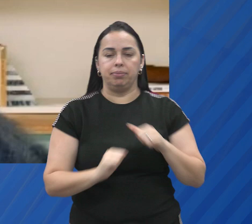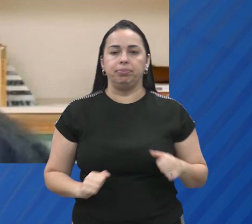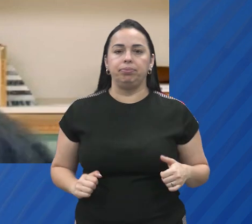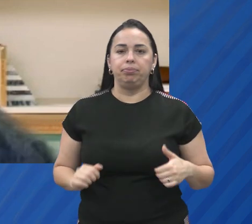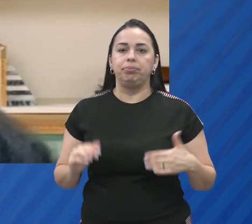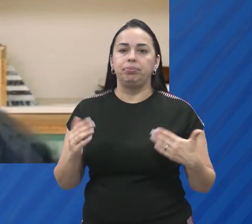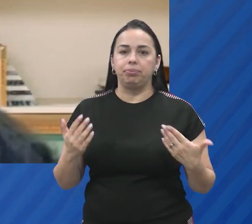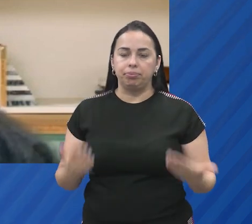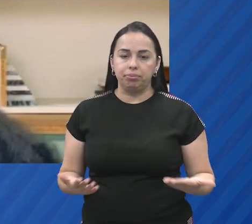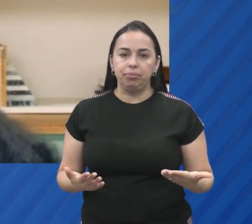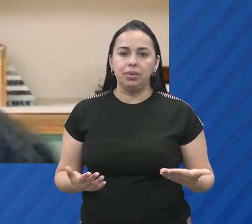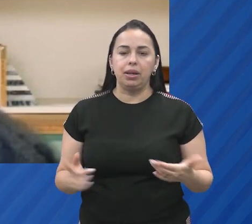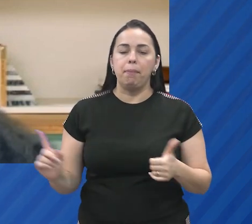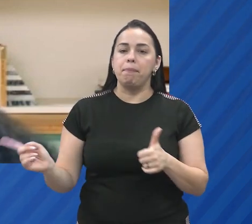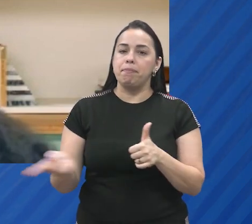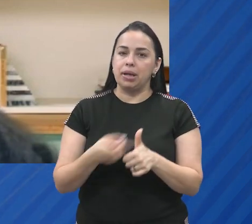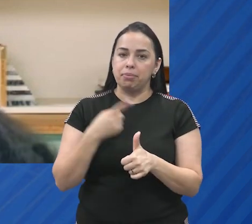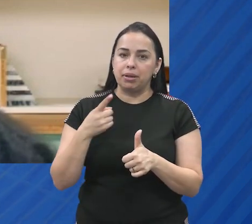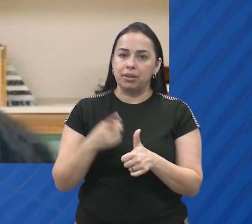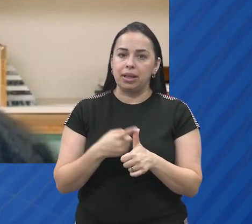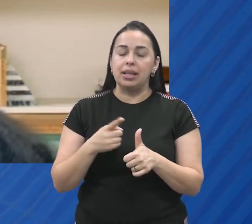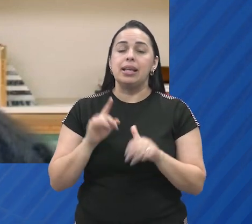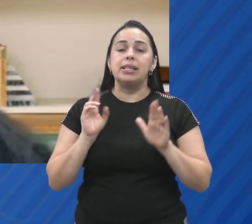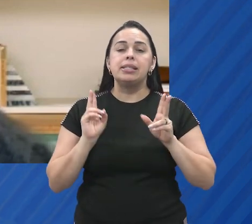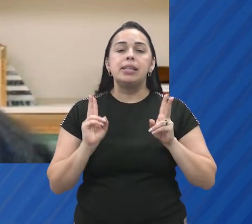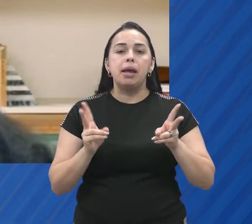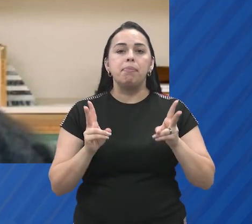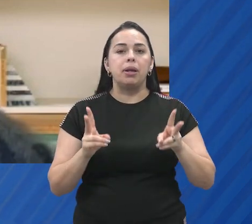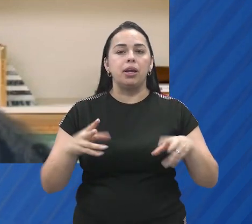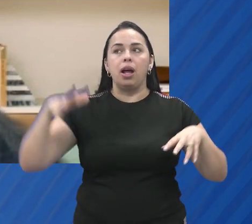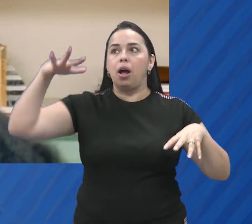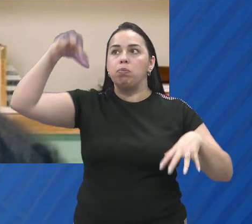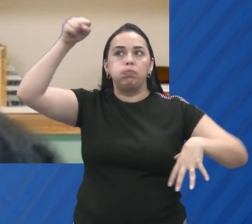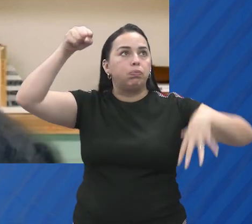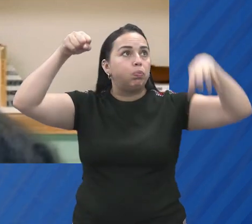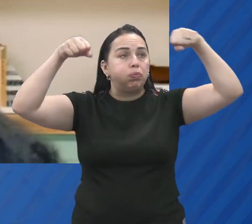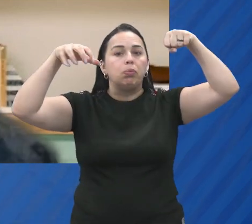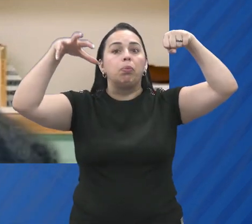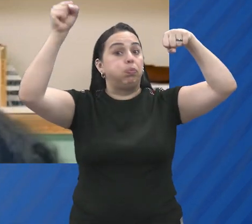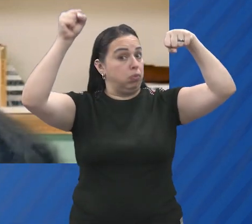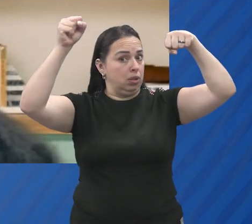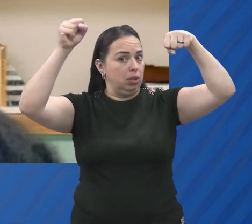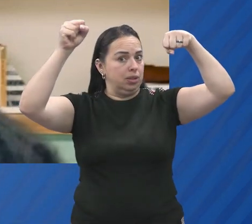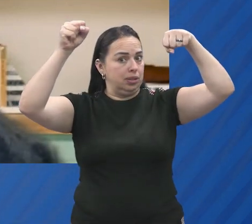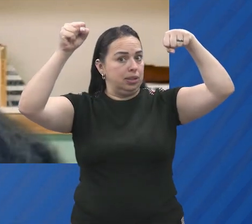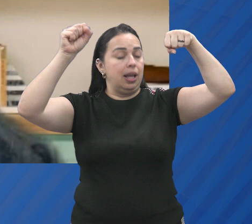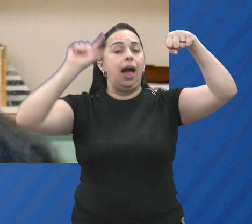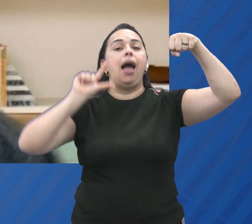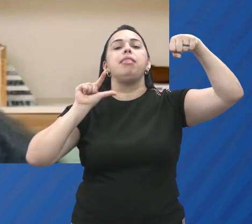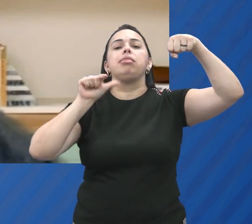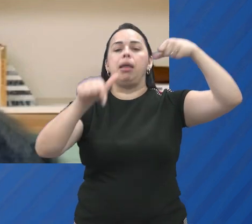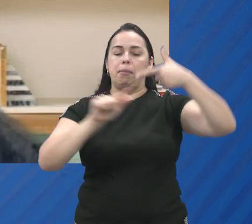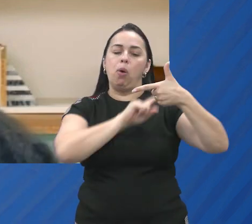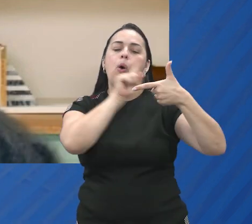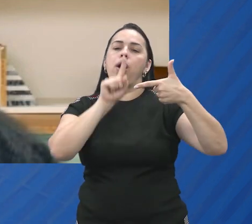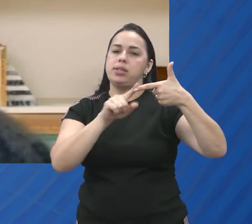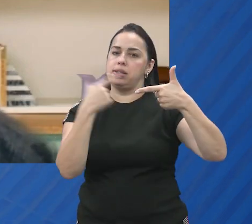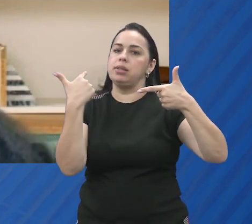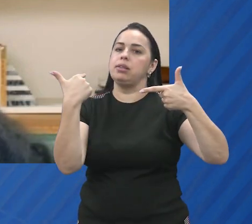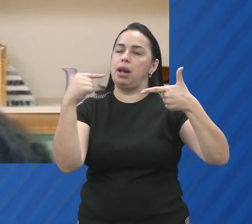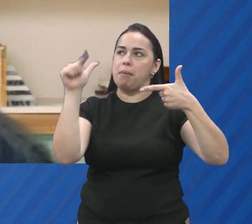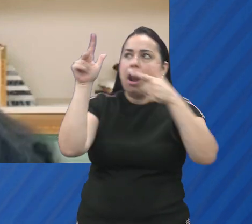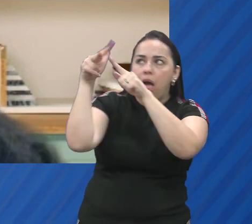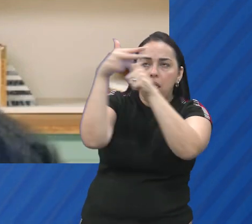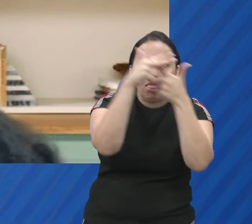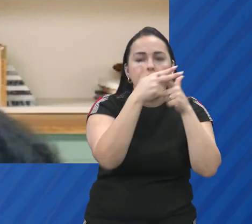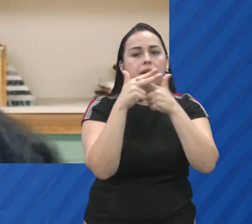empresa. Então, qual é a situação? É você, primeiro de tudo, desenergizar as fontes de eletricidade antes de realizar